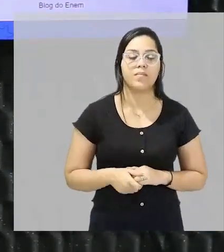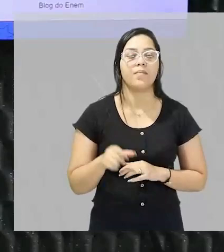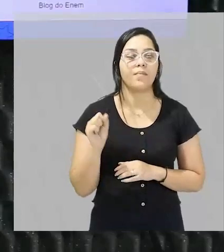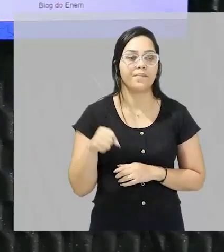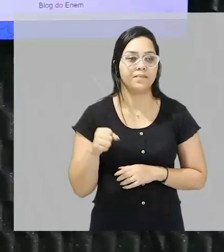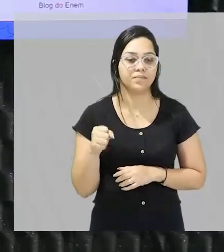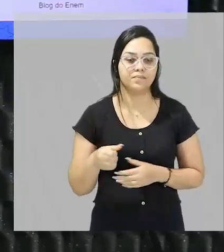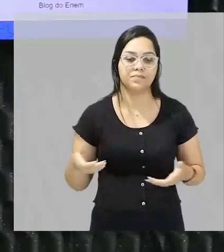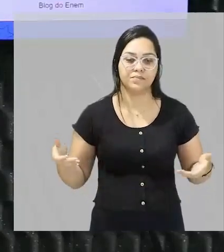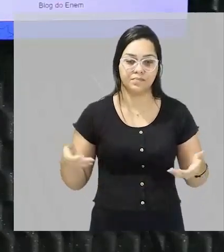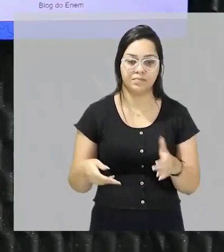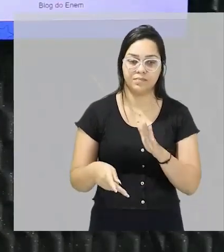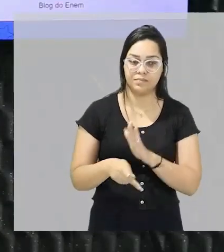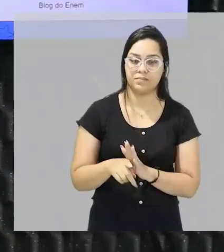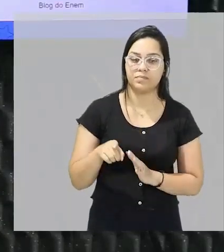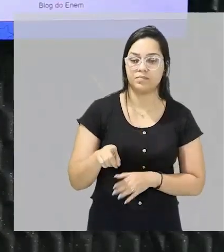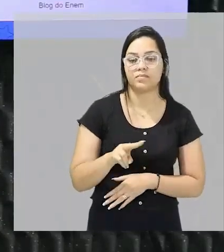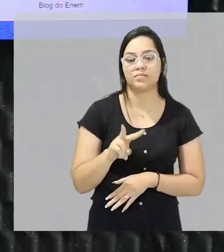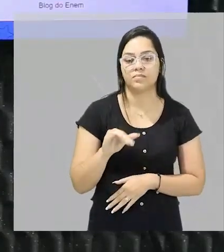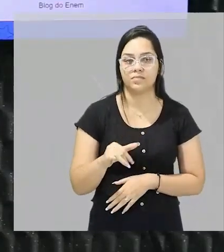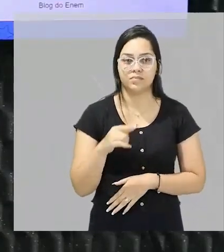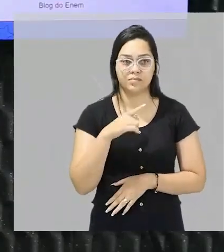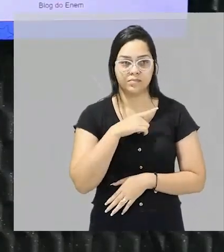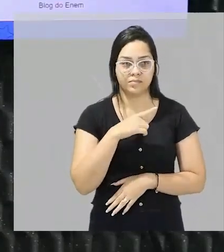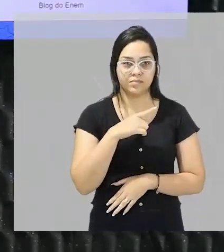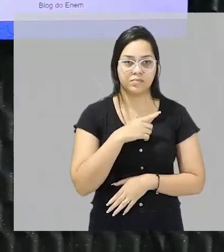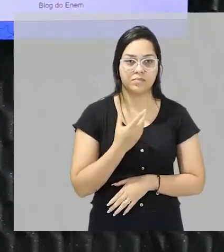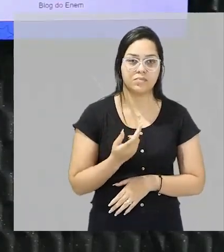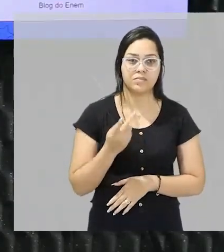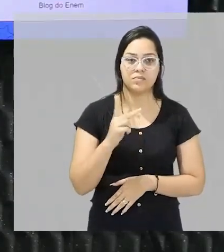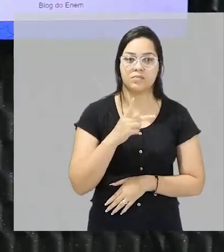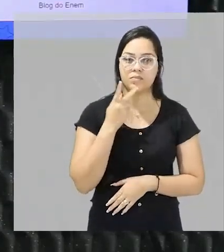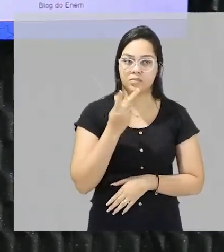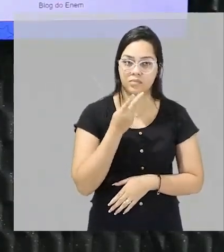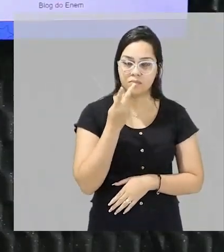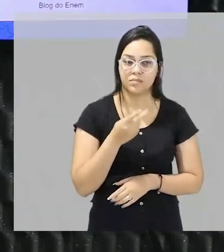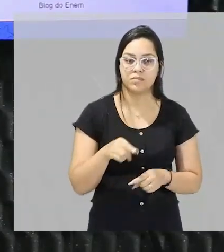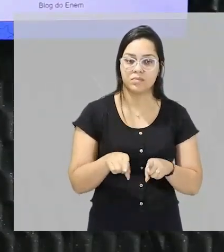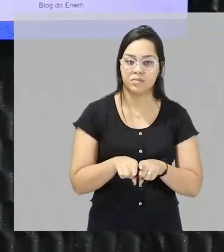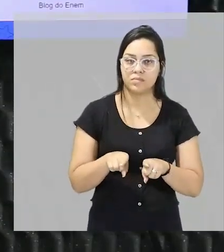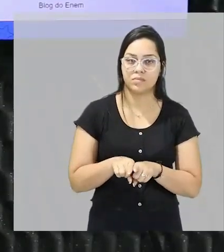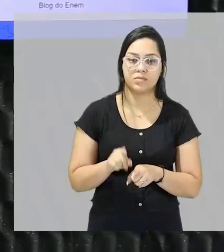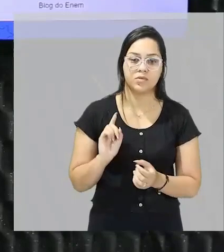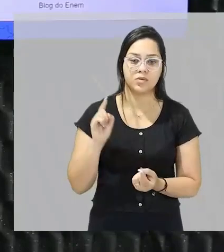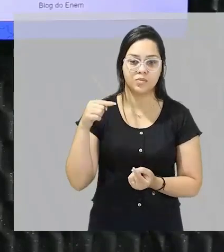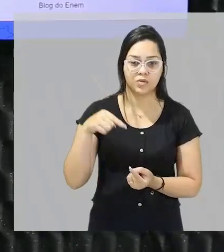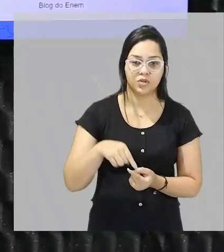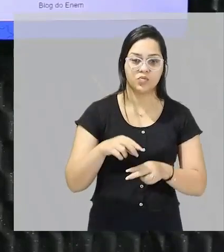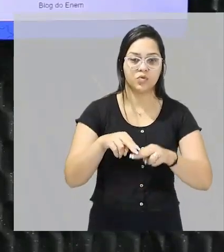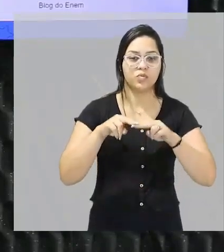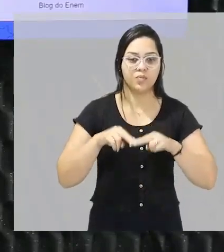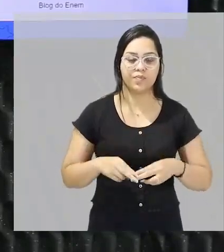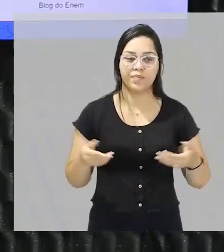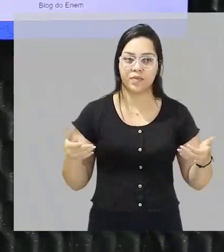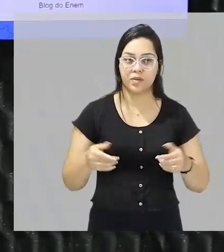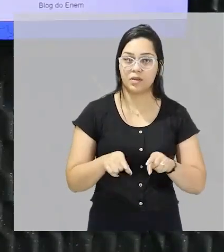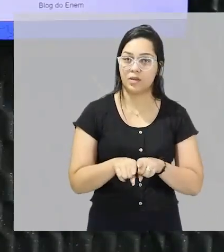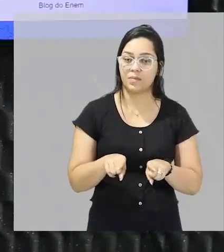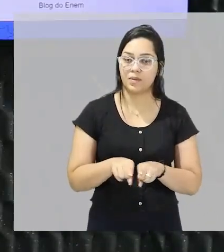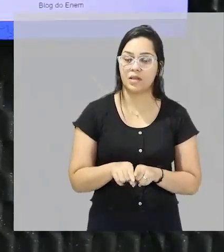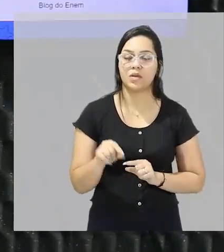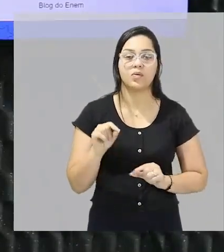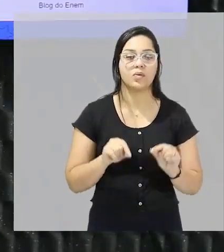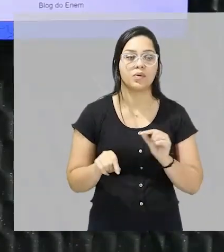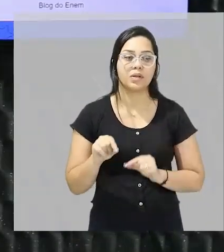sim, nesse parágrafo, você vai trazer os seus argumentos, os objetivos do seu texto. E por fim, a conclusão,